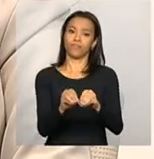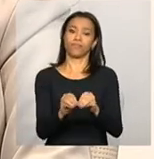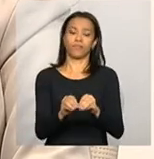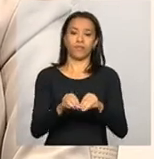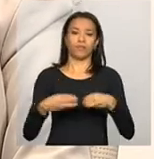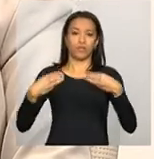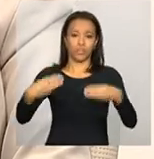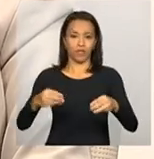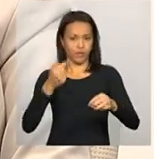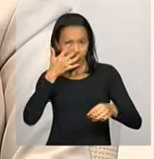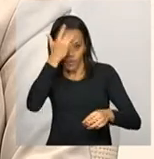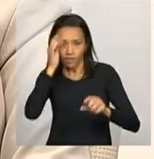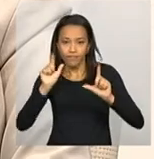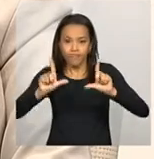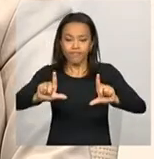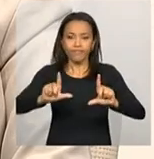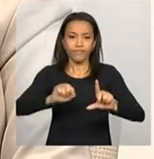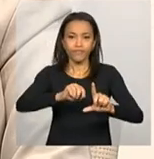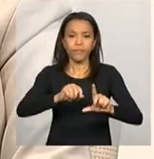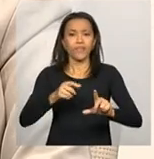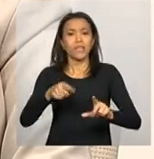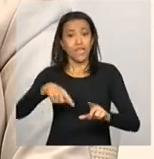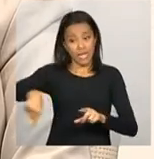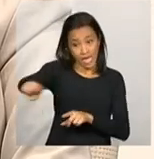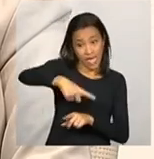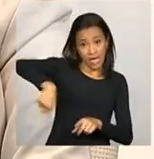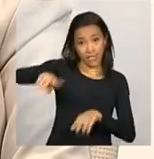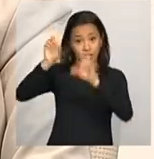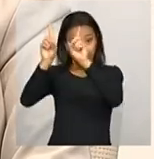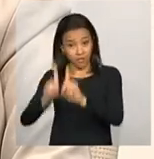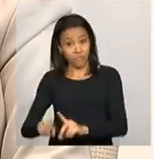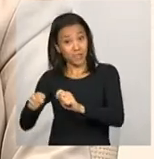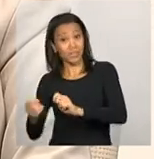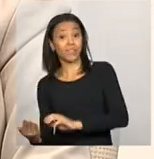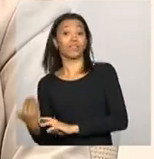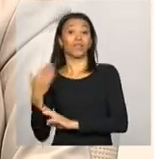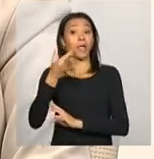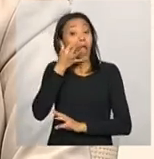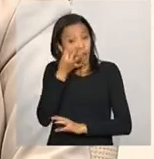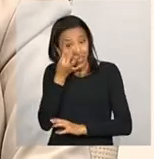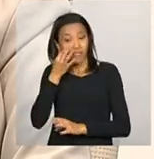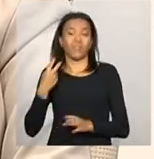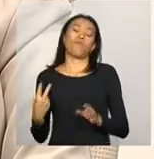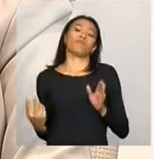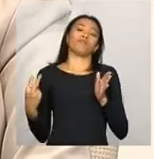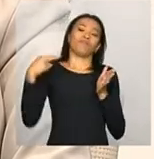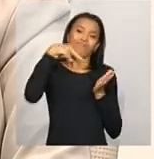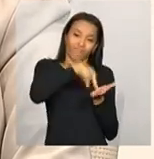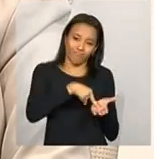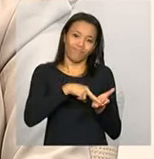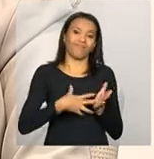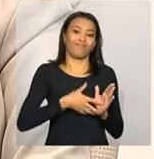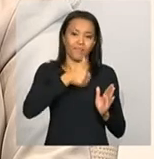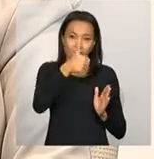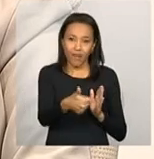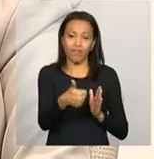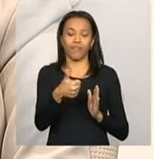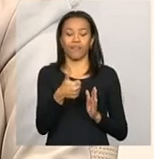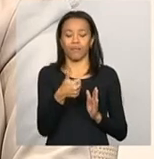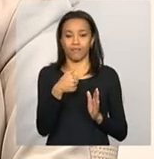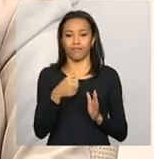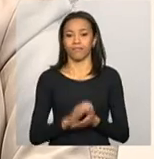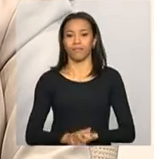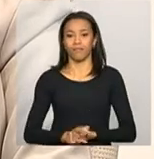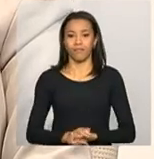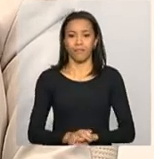E eu acredito até que para essa clientela é melhor que ele seja inscrito pessoalmente, né? Para ter um atendimento mais personalizado no próprio